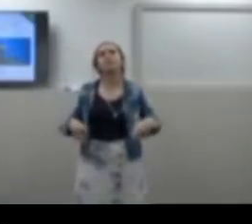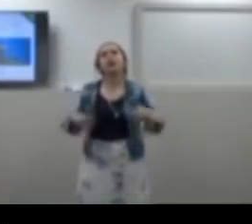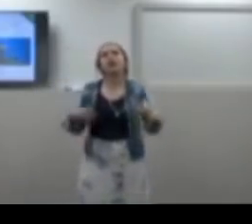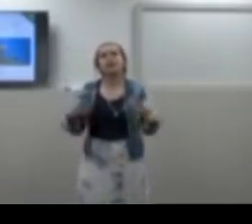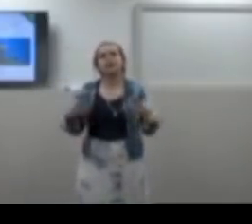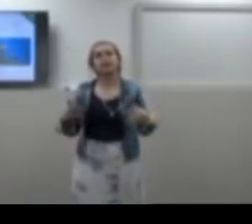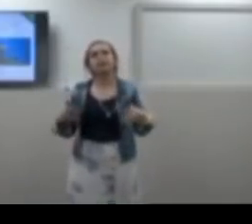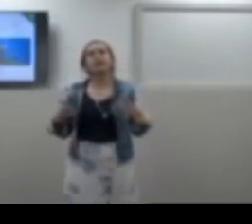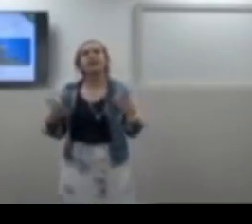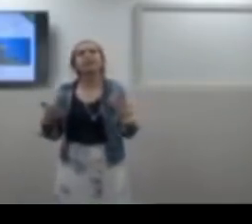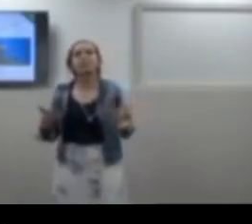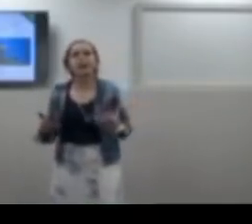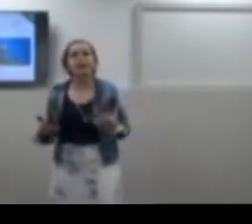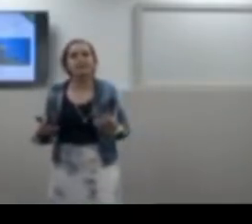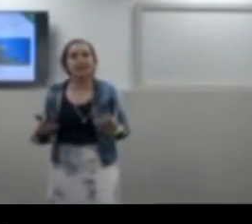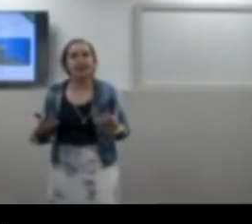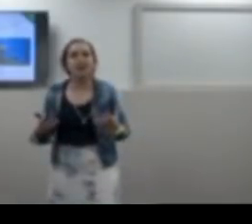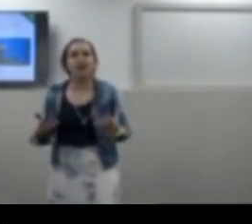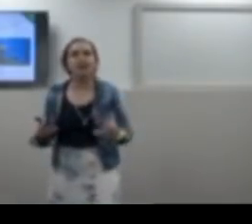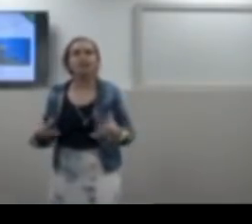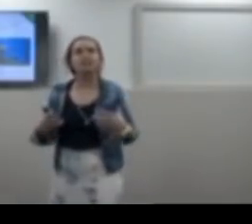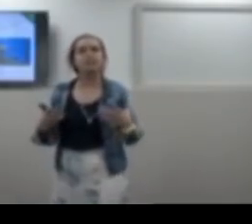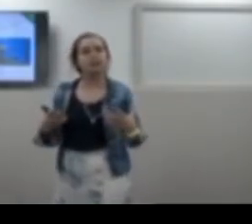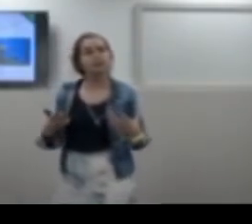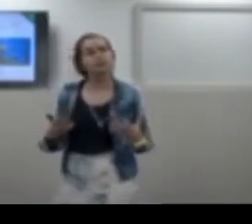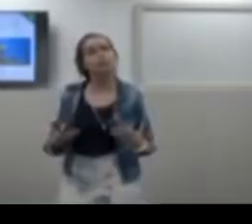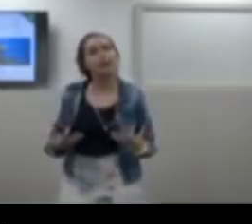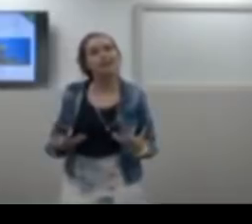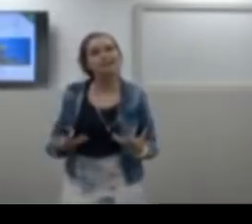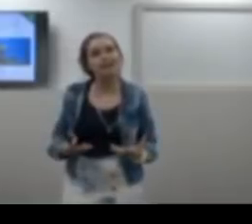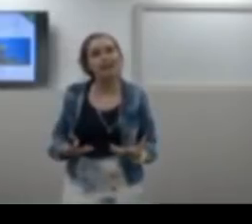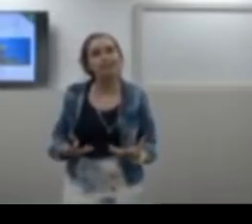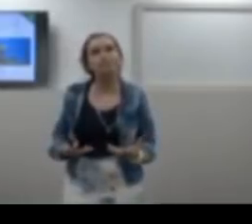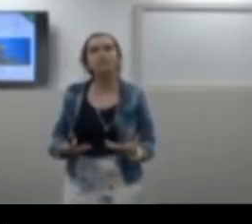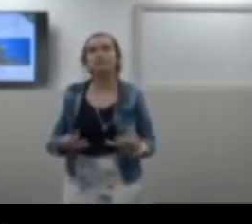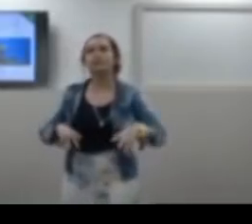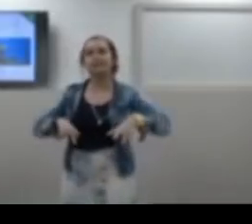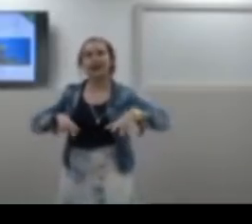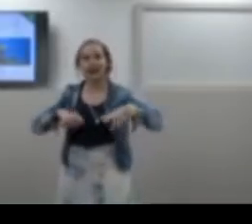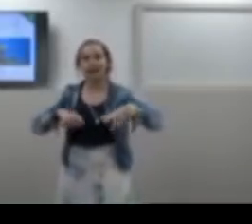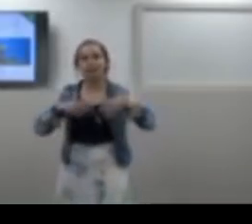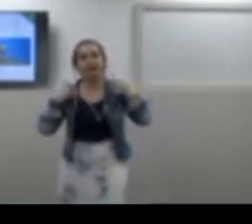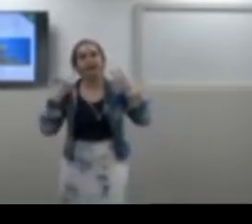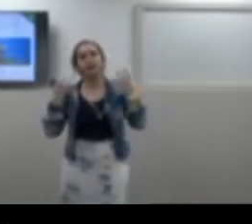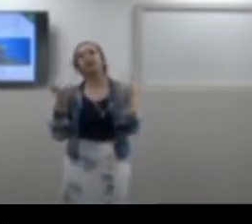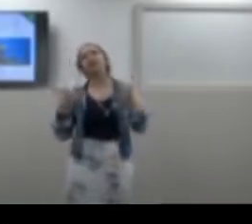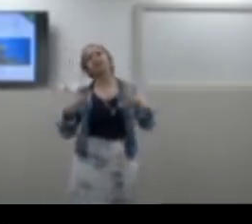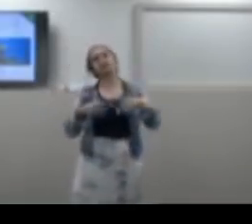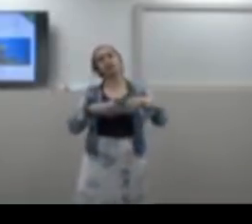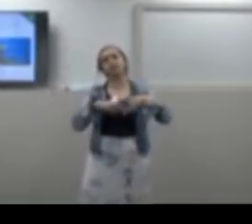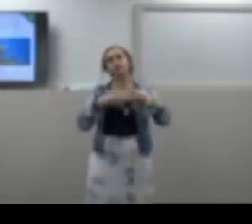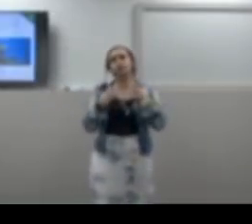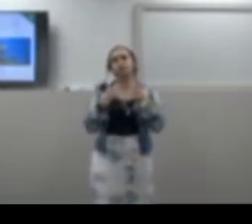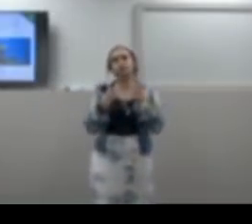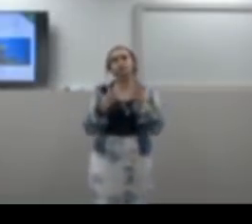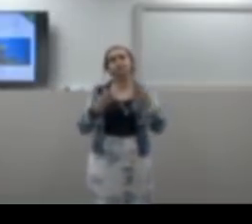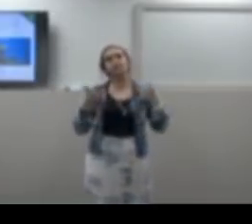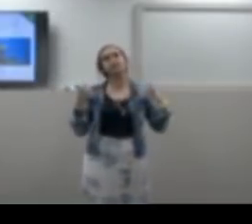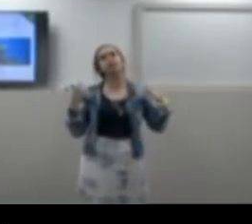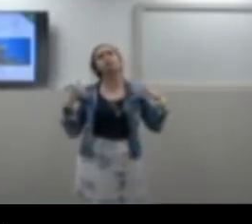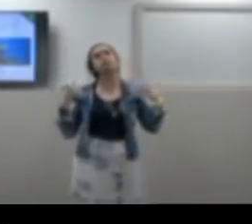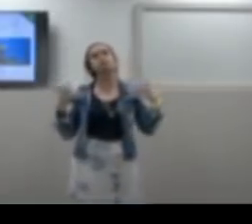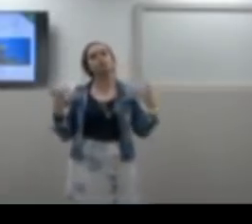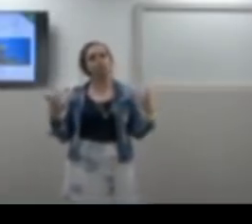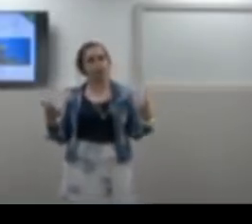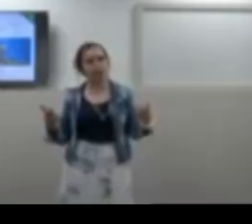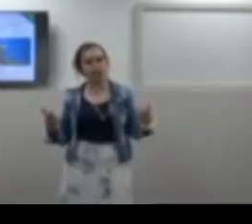estrangeira aí. E está dizendo que a espécie é uma árvore símbolo do Paraná. Então essa árvore, a araucária, que é uma árvore muito bonita,